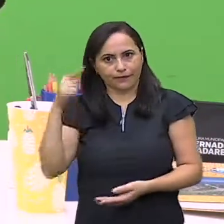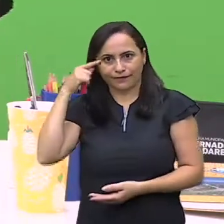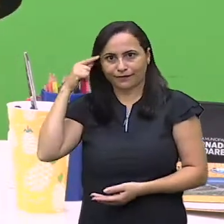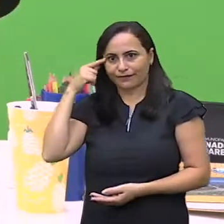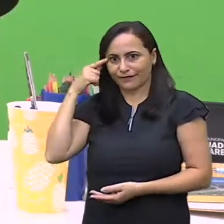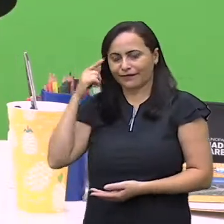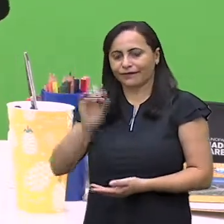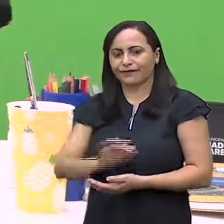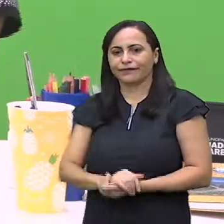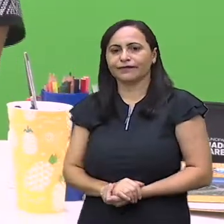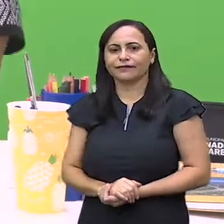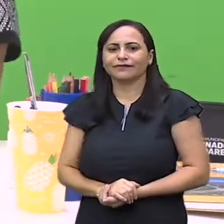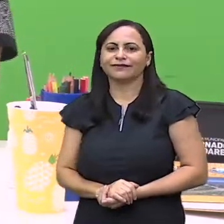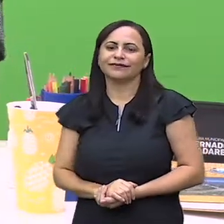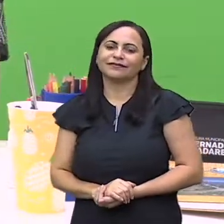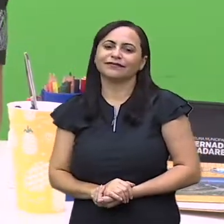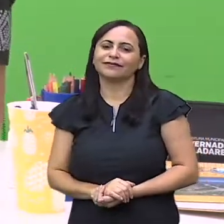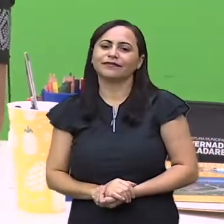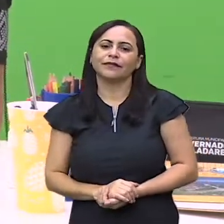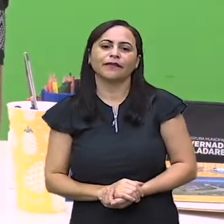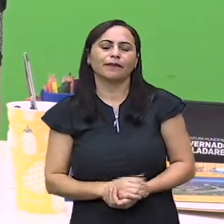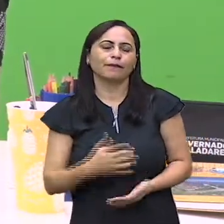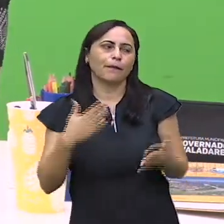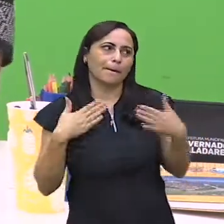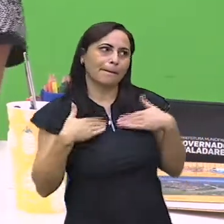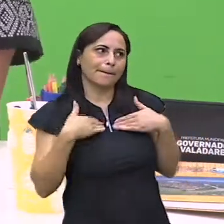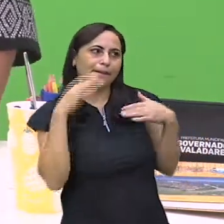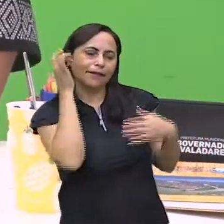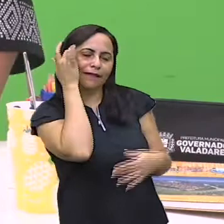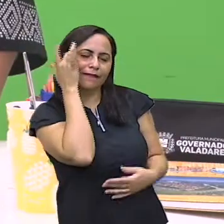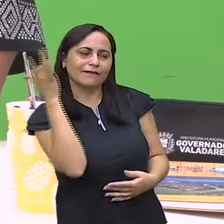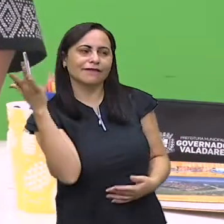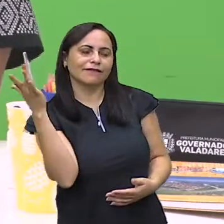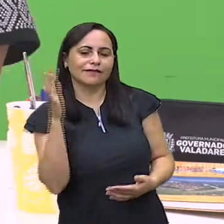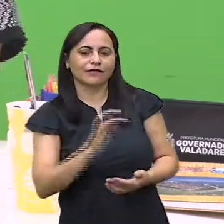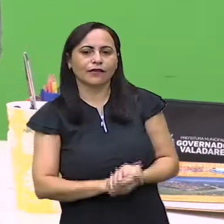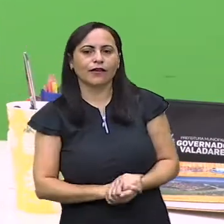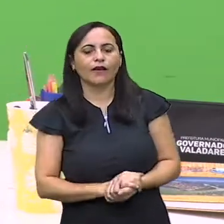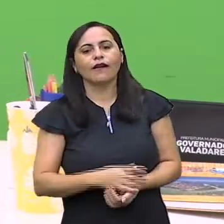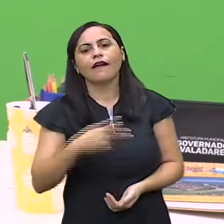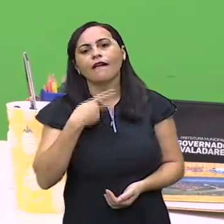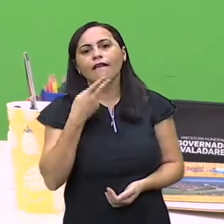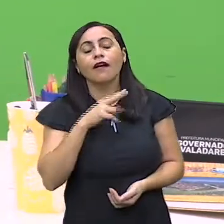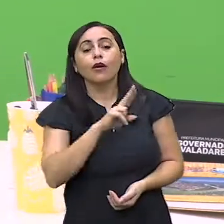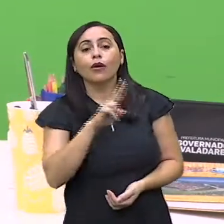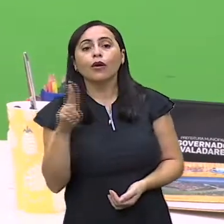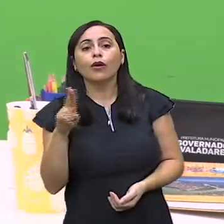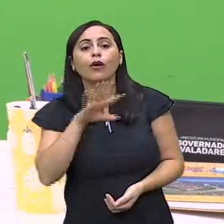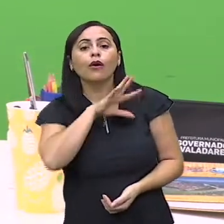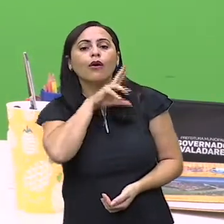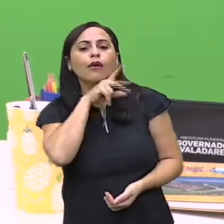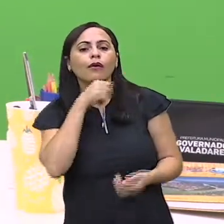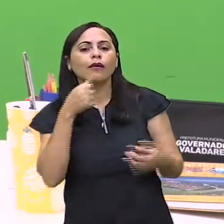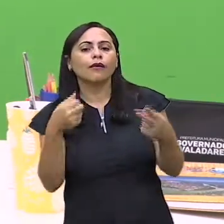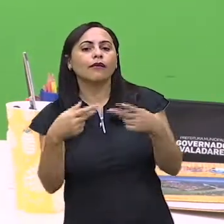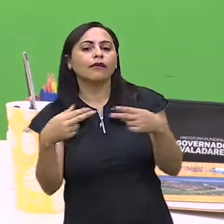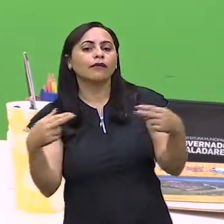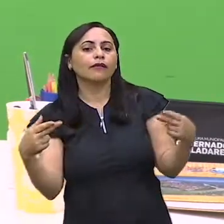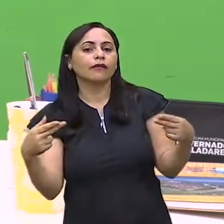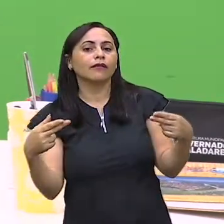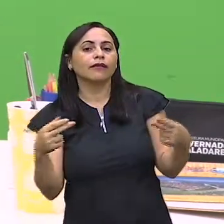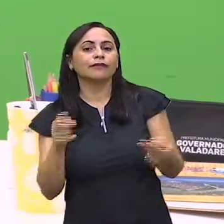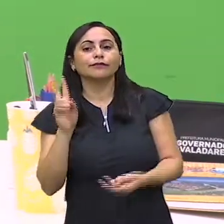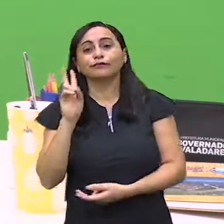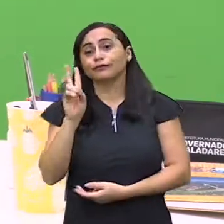Deixa eu ver. O meu é super fácil. Falar nome de um animal. Não, mas olha aqui a